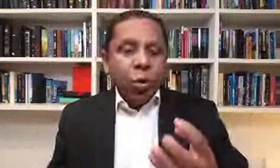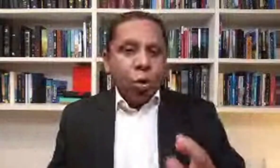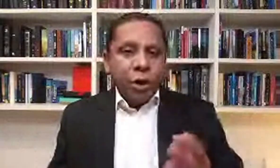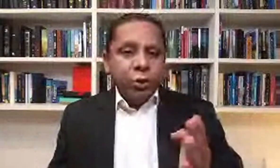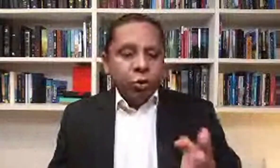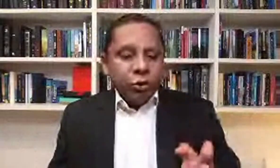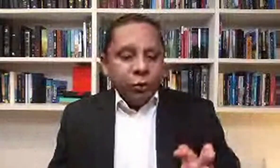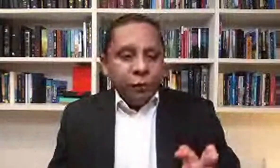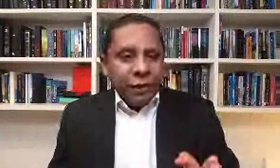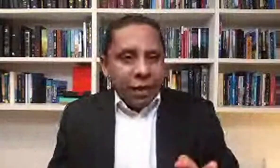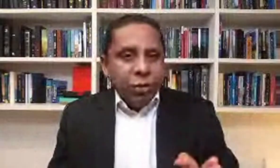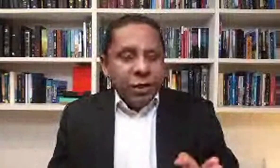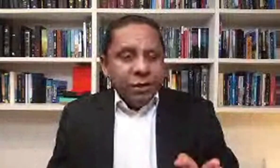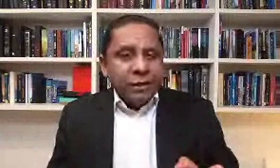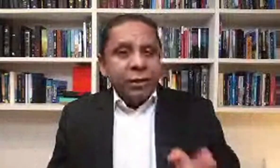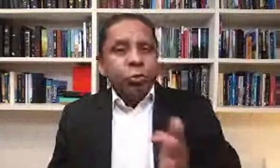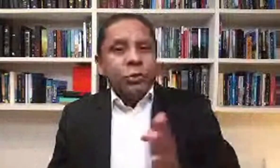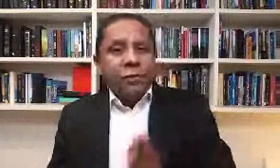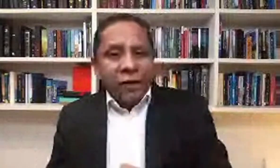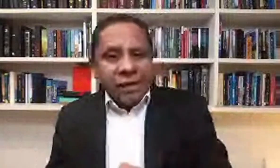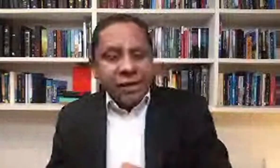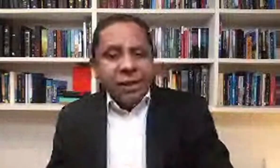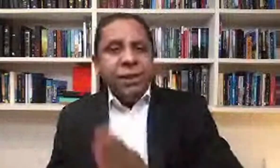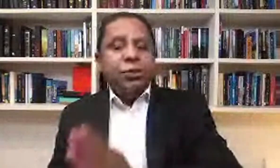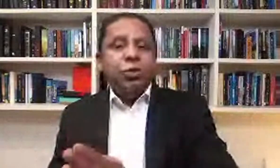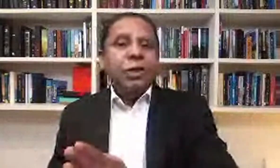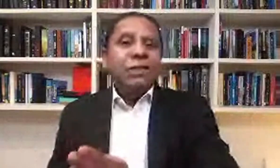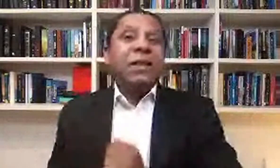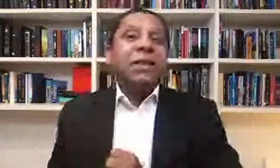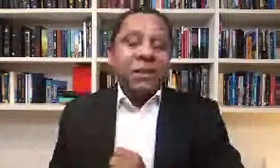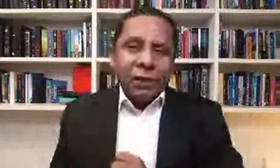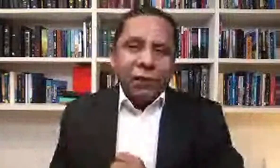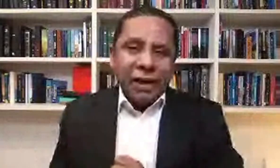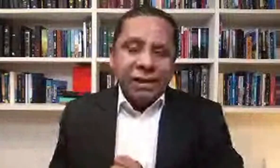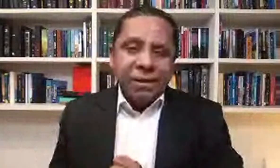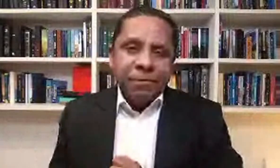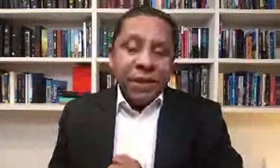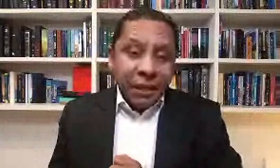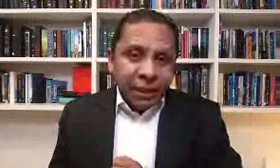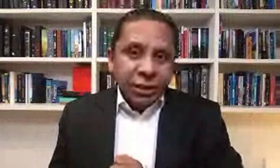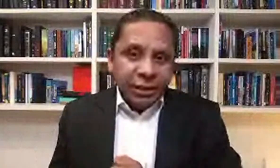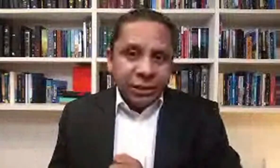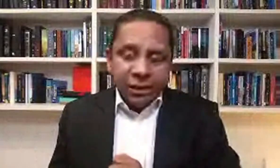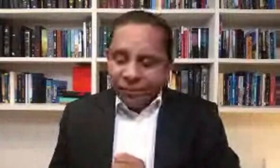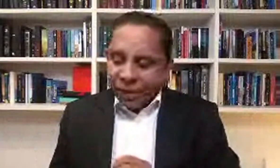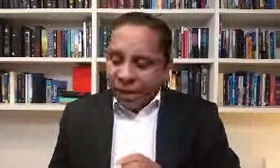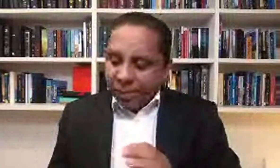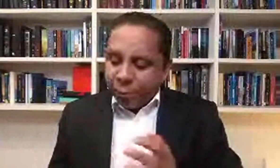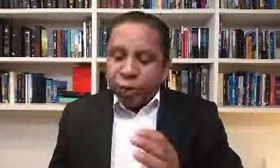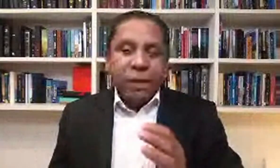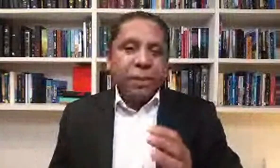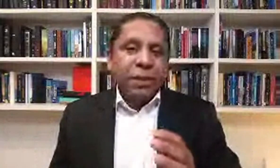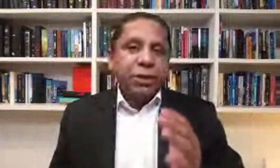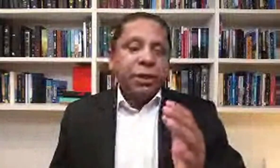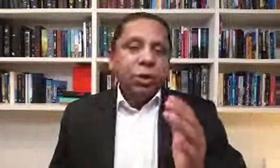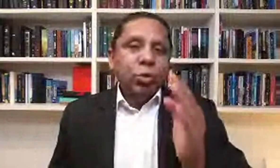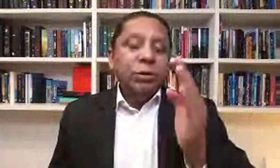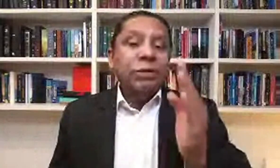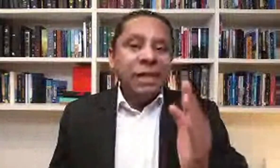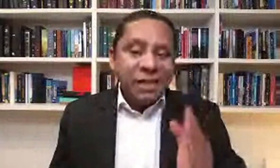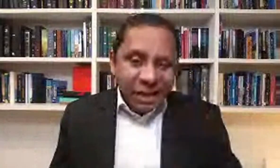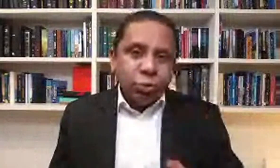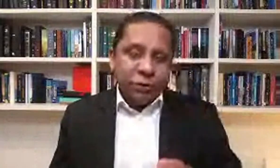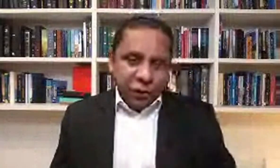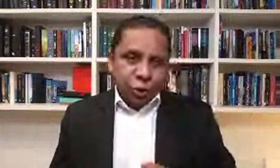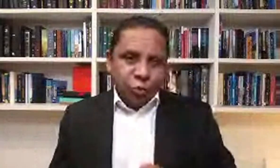mudança ocorre no final da segunda fase, início da terceira fase da Igreja Cristã, aproximadamente no